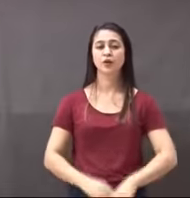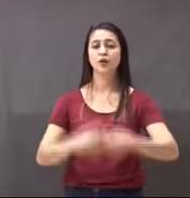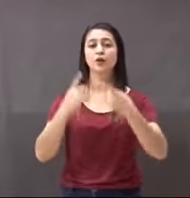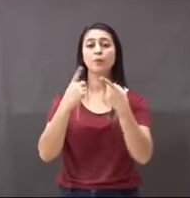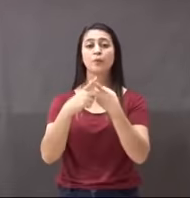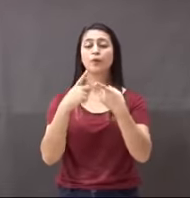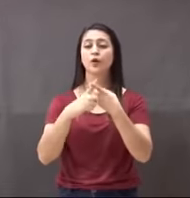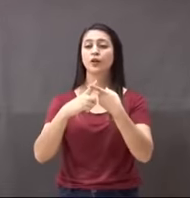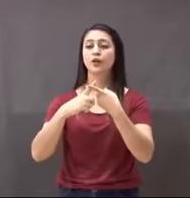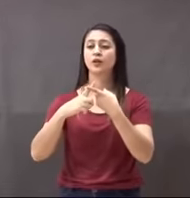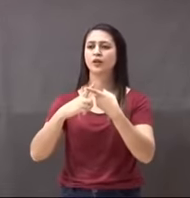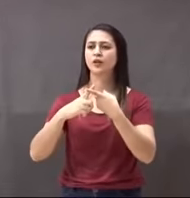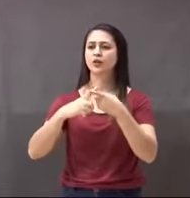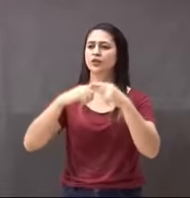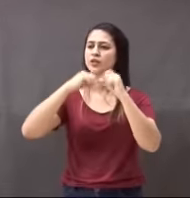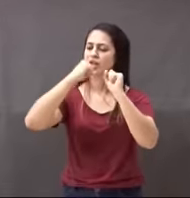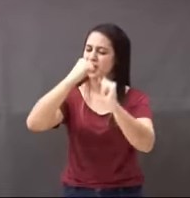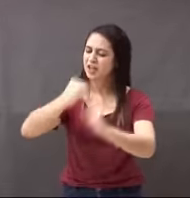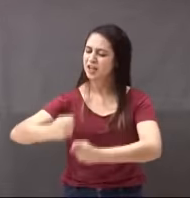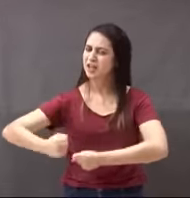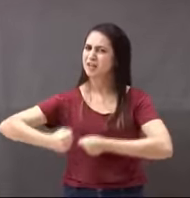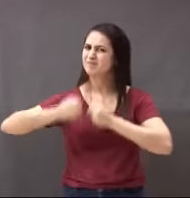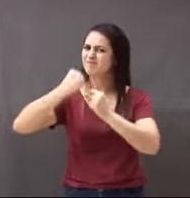Porque enquanto nós remamos,